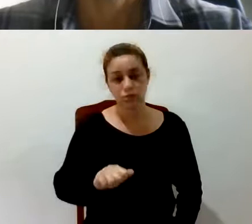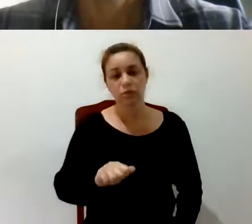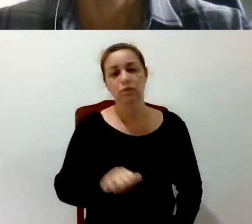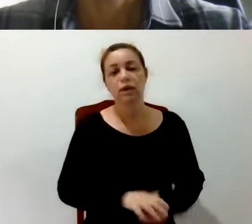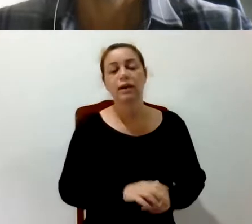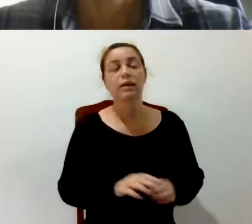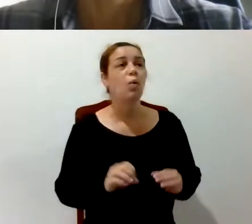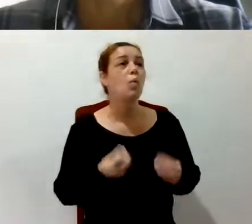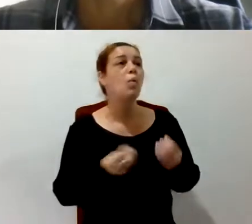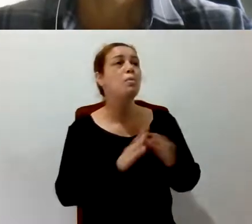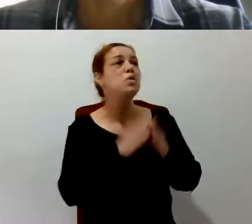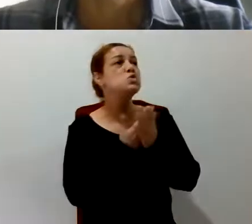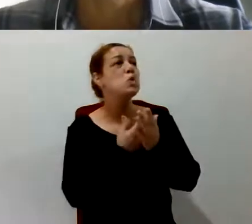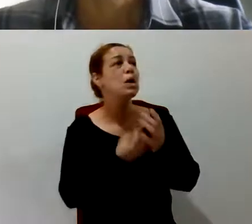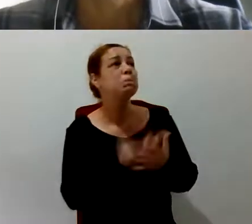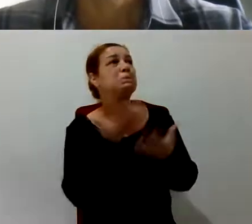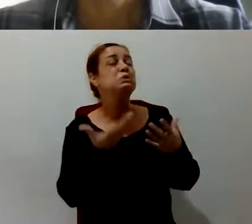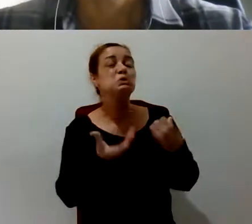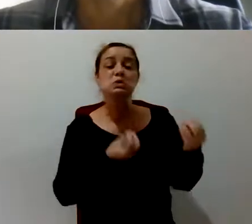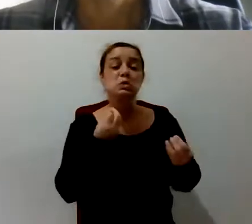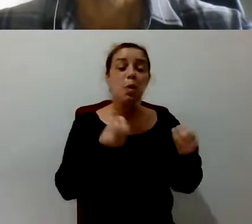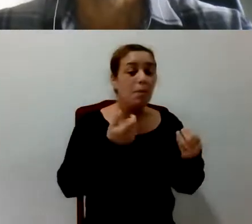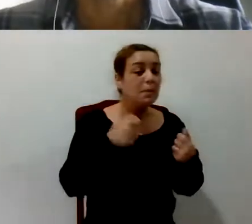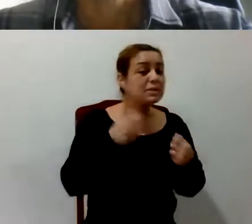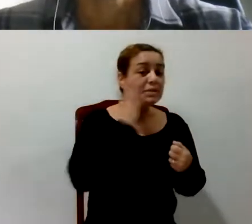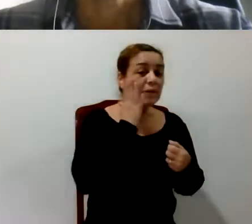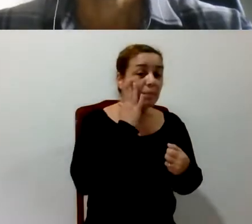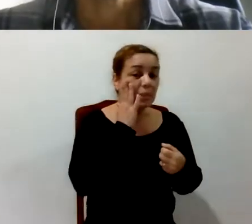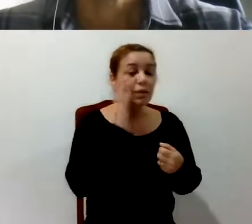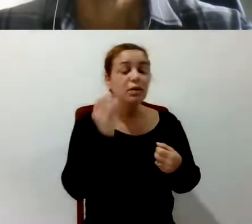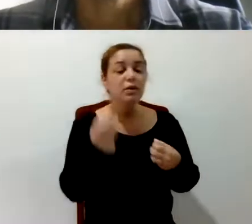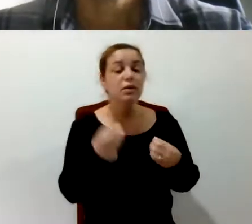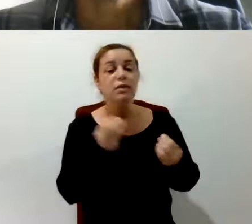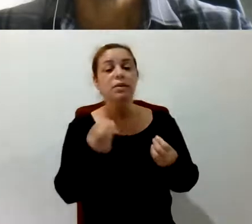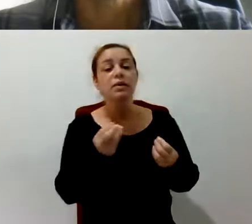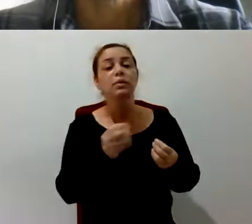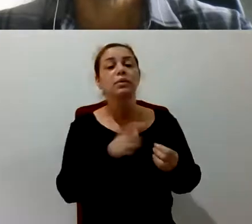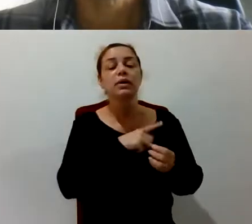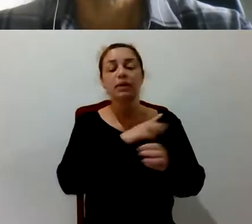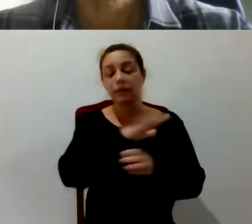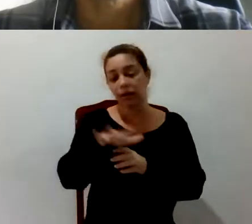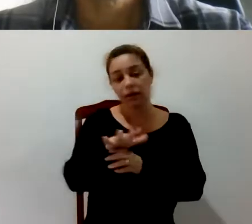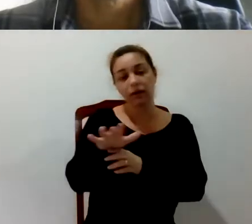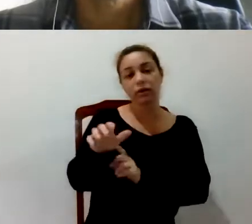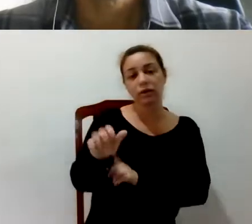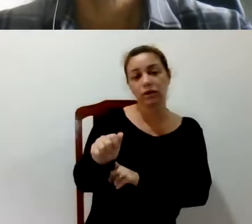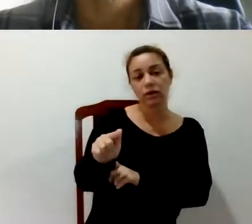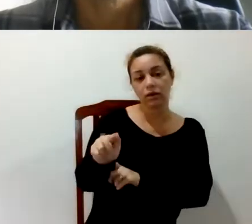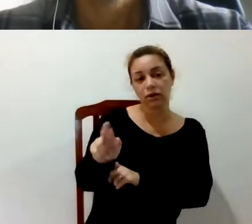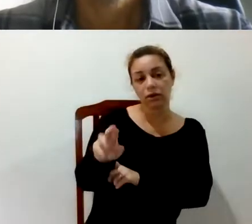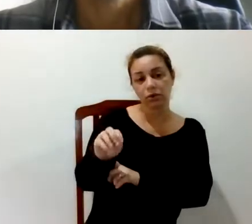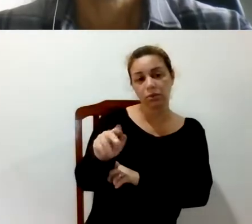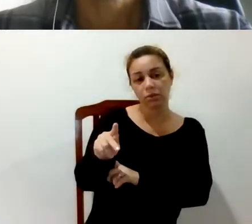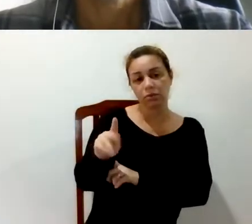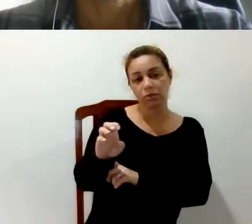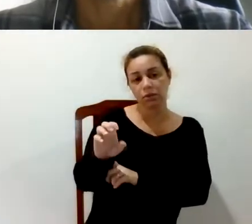né? Eu não sei como que é, porque eu sei também que tem essas escolas que tem o técnico agropecuária, com a questão da pedagogia da alternância,